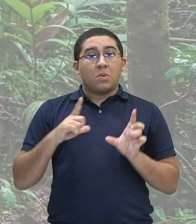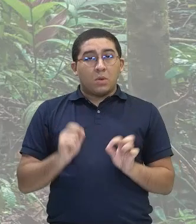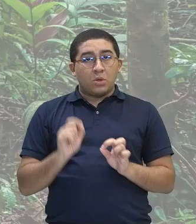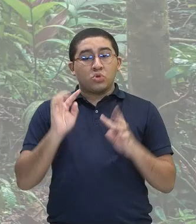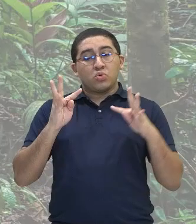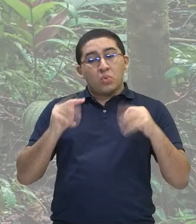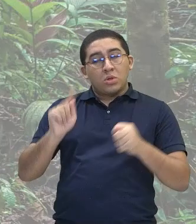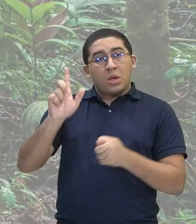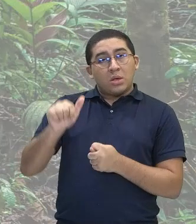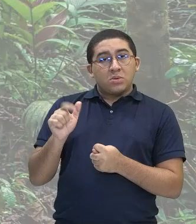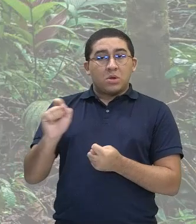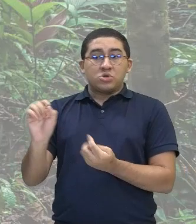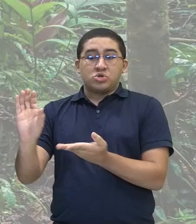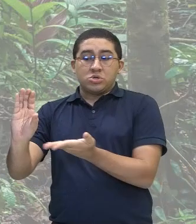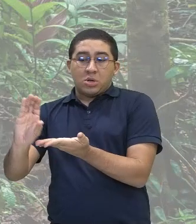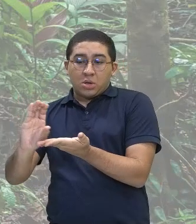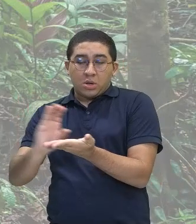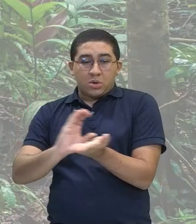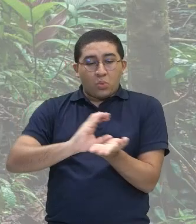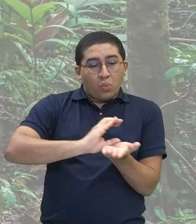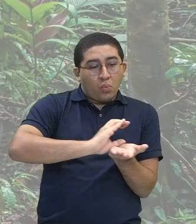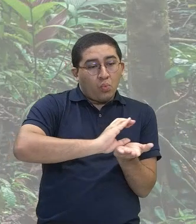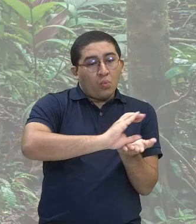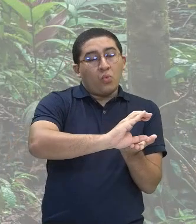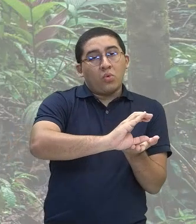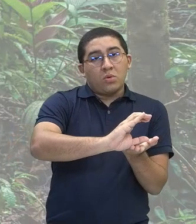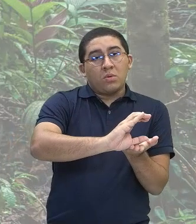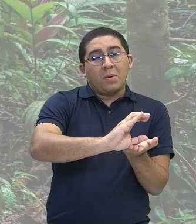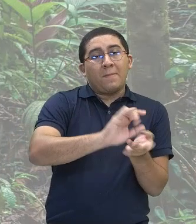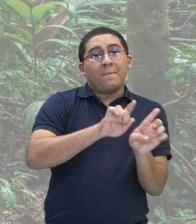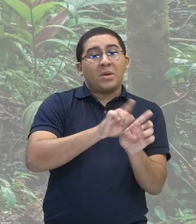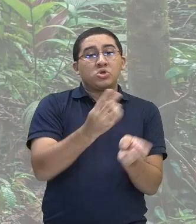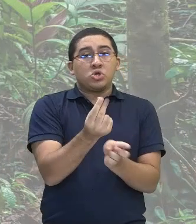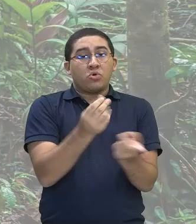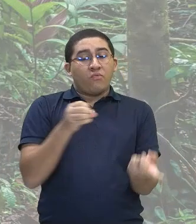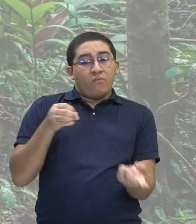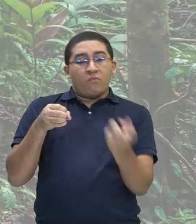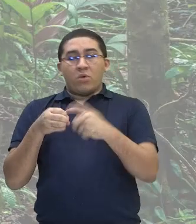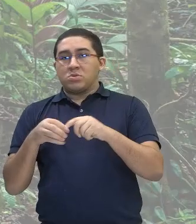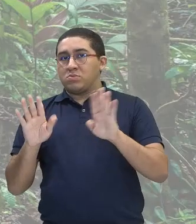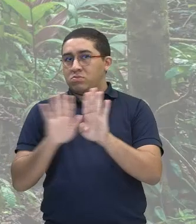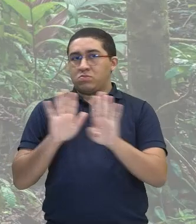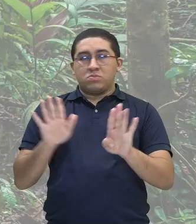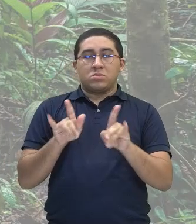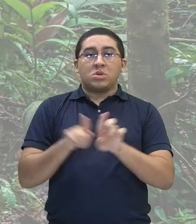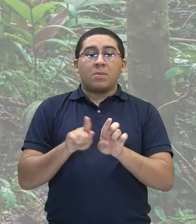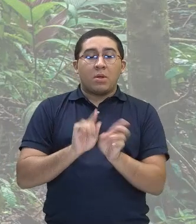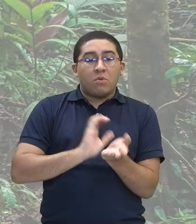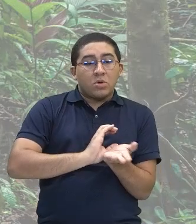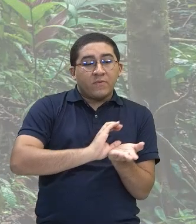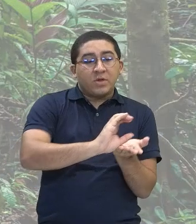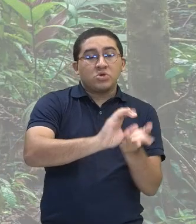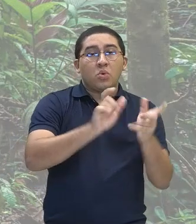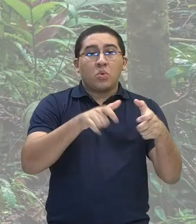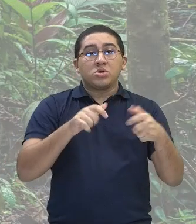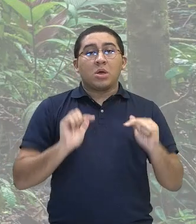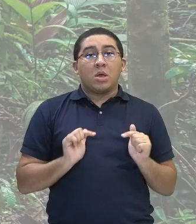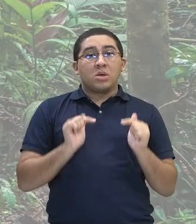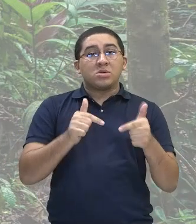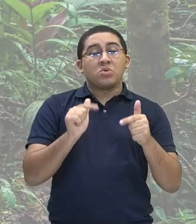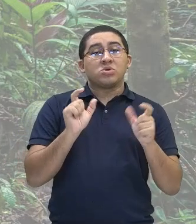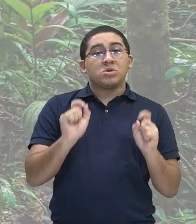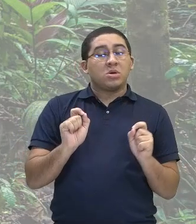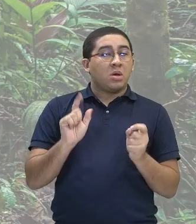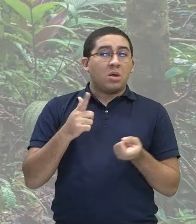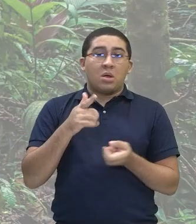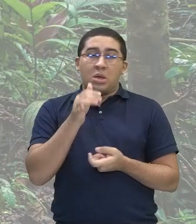doações para investimentos e não são reembolsáveis, né? E isso acaba sendo investido através de ações de